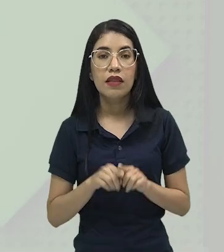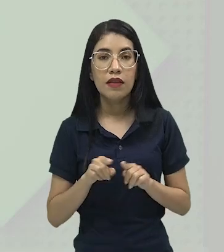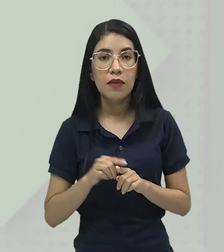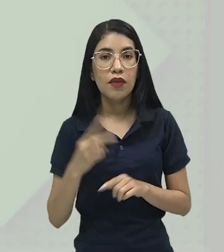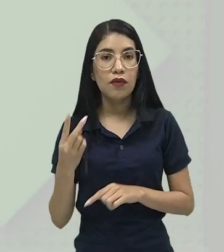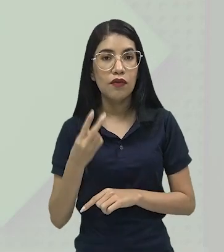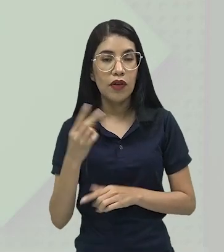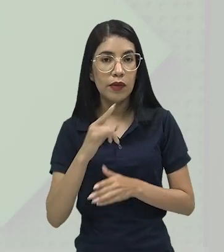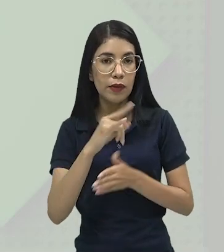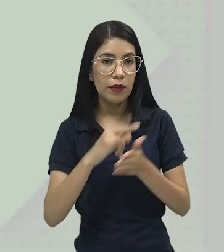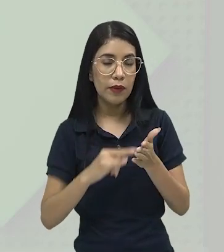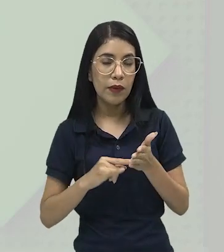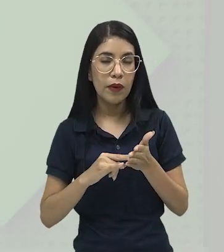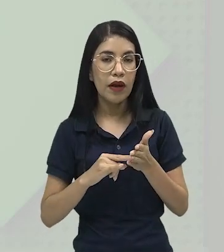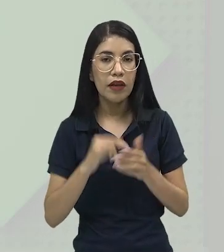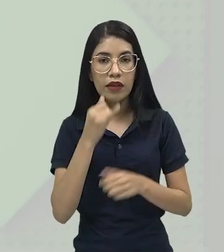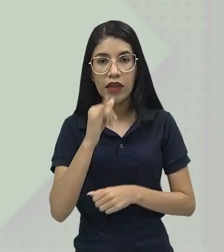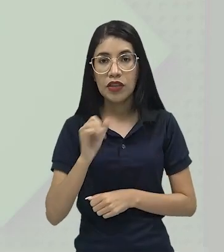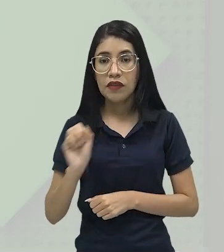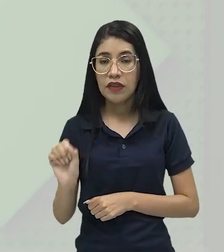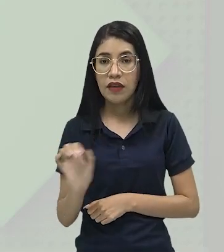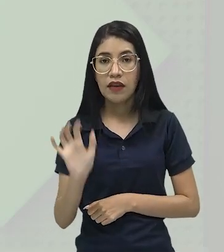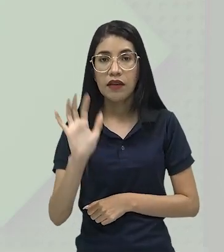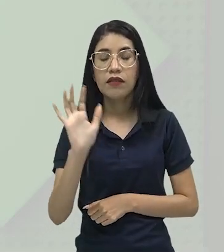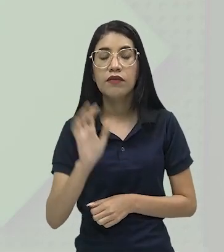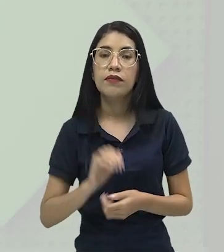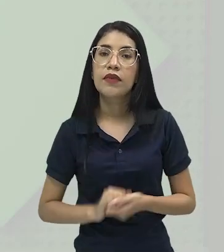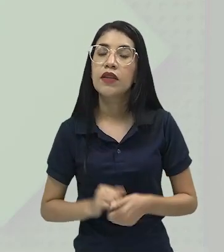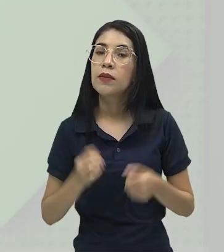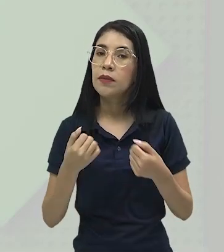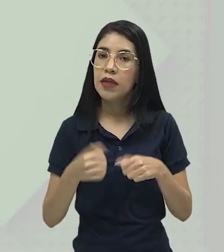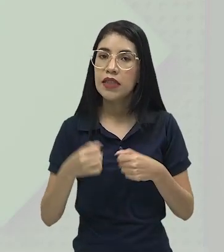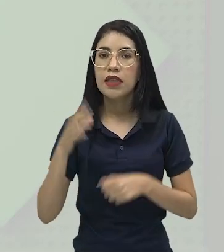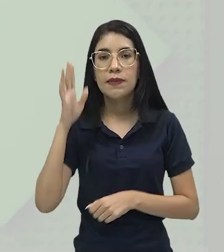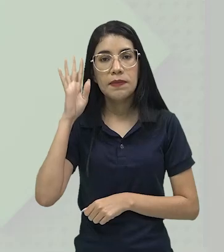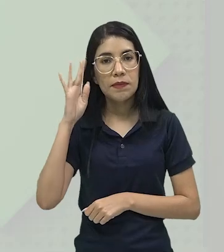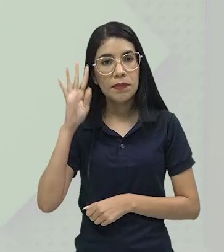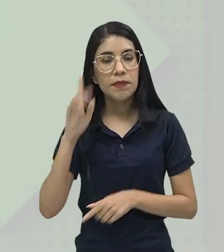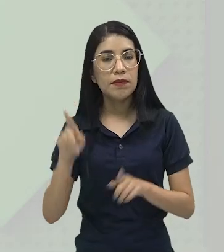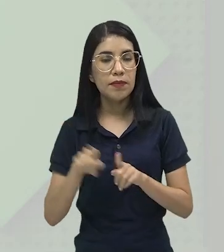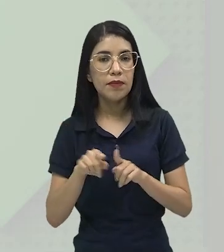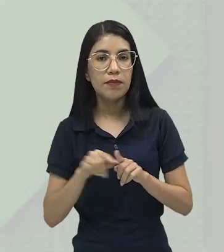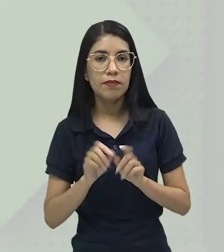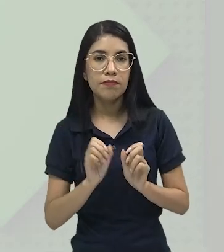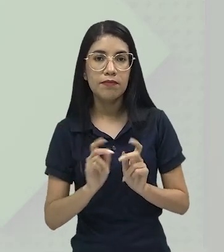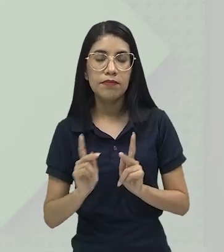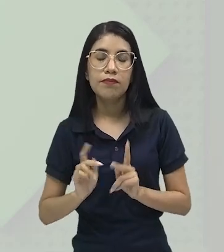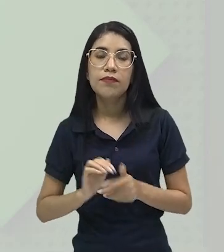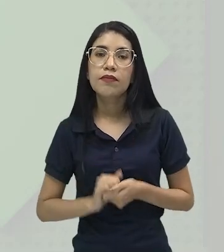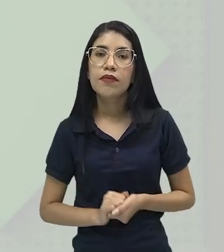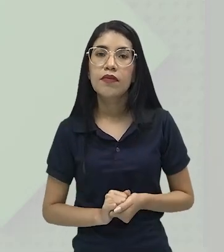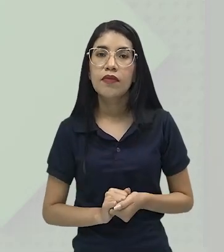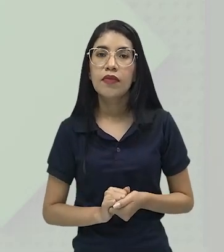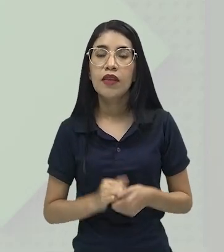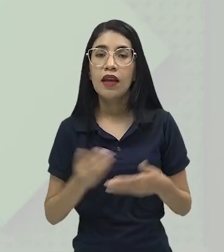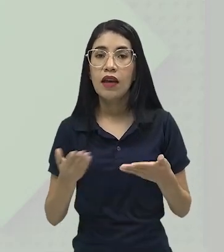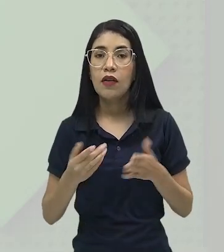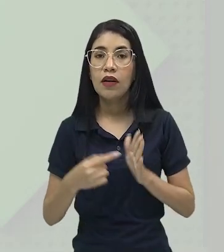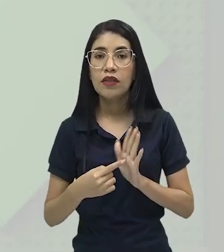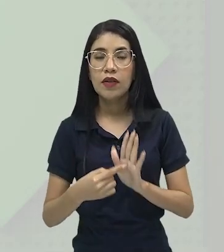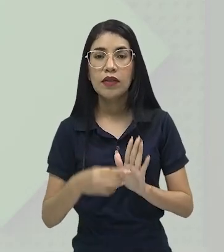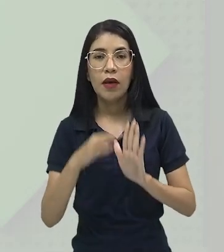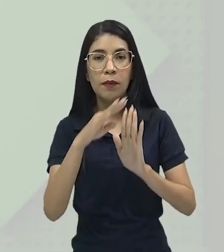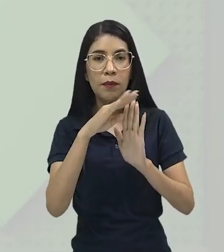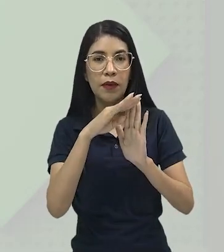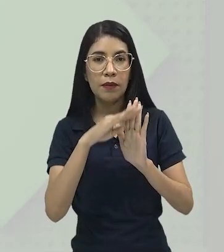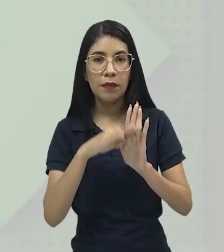de energia um pouco mais cara, né? Então é necessário a gente pensar a respeito disso também, certo? Então por isso você vai